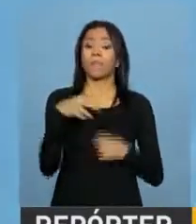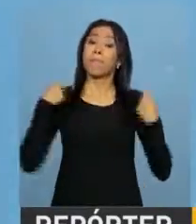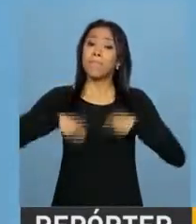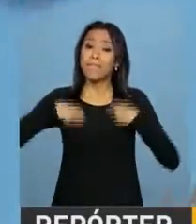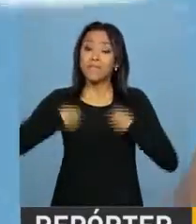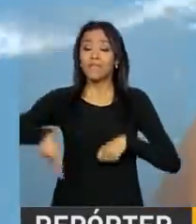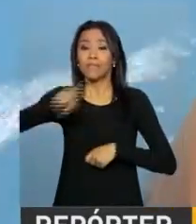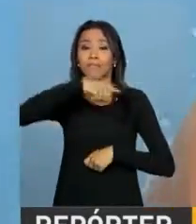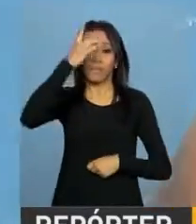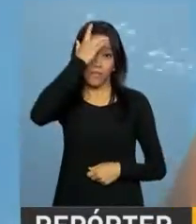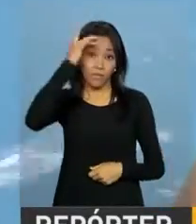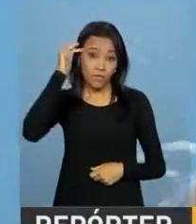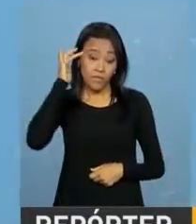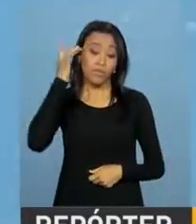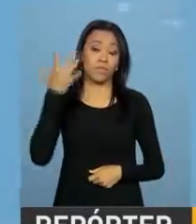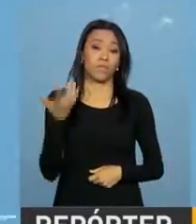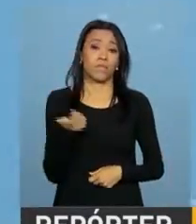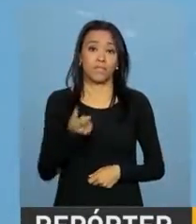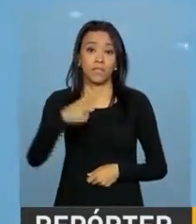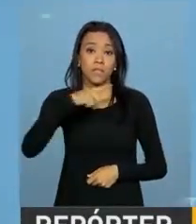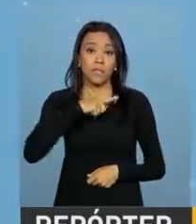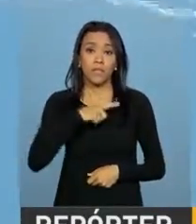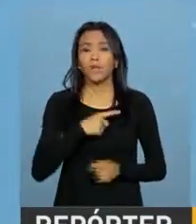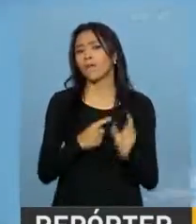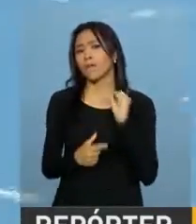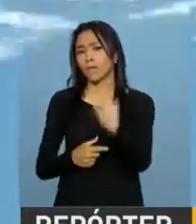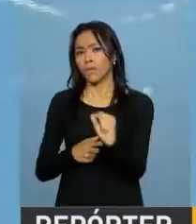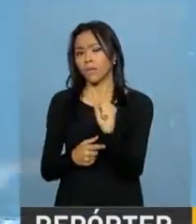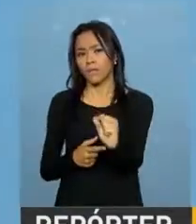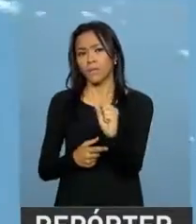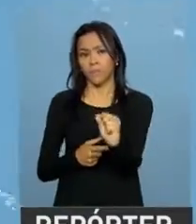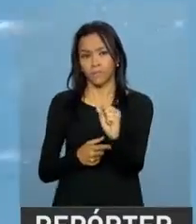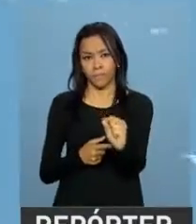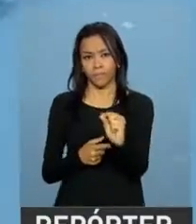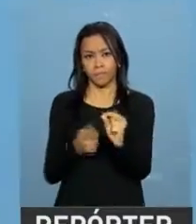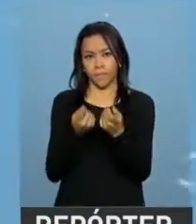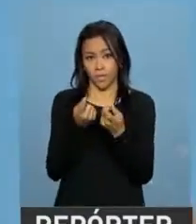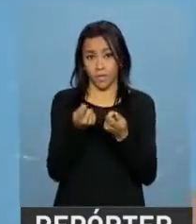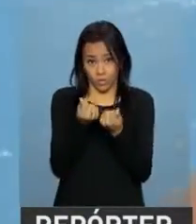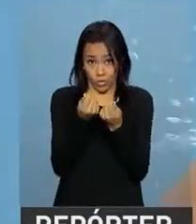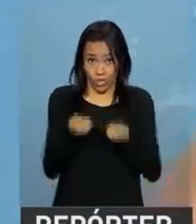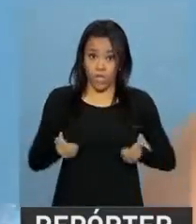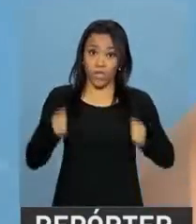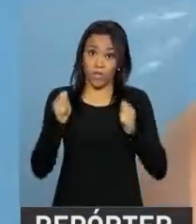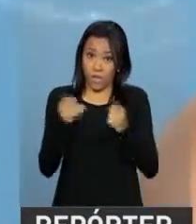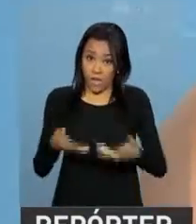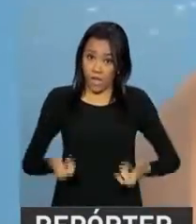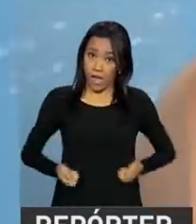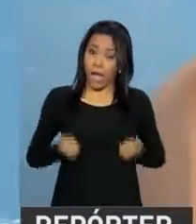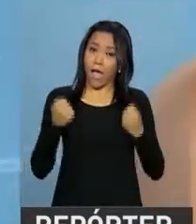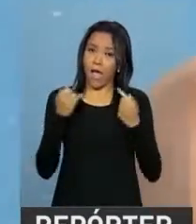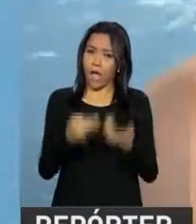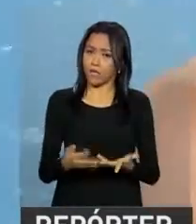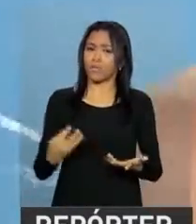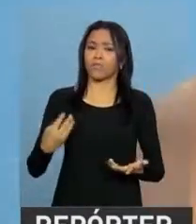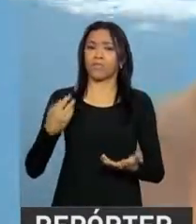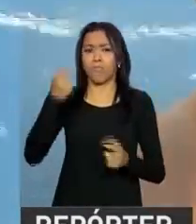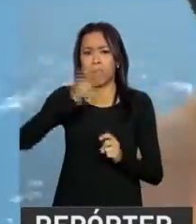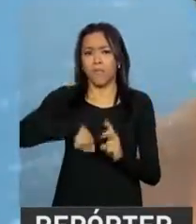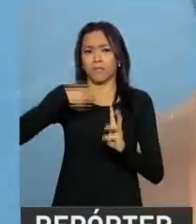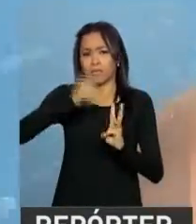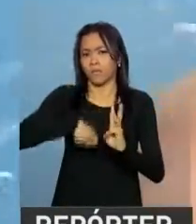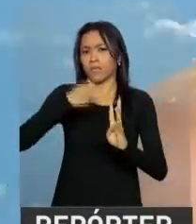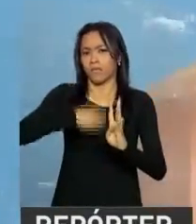pessoas é ter aquele aquele gás começá durante toda a vida como